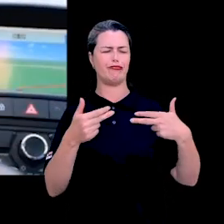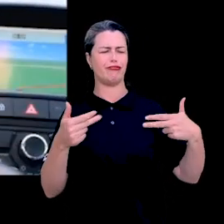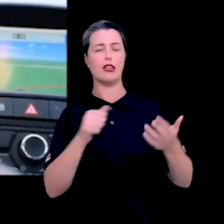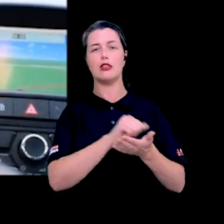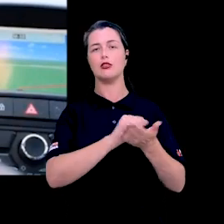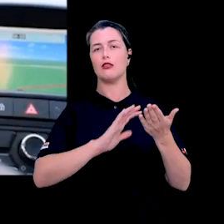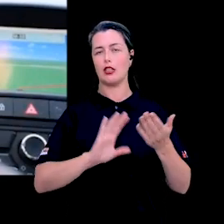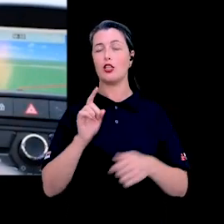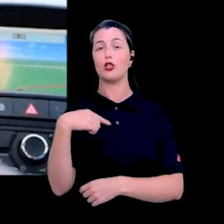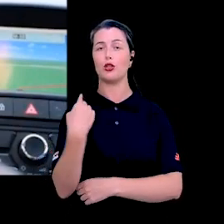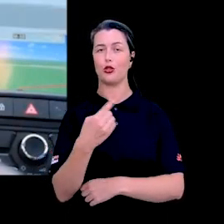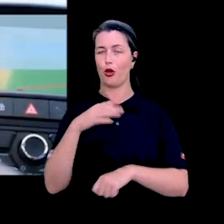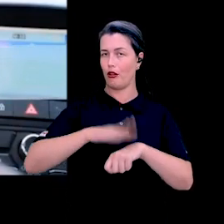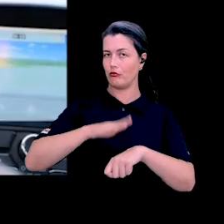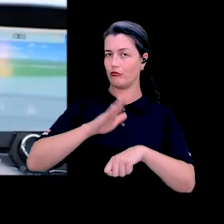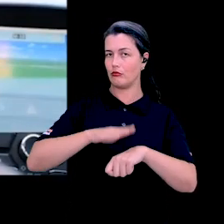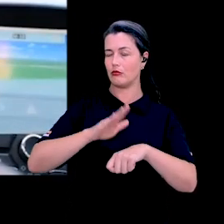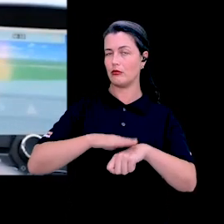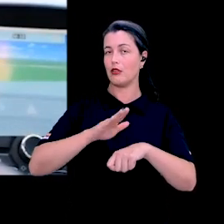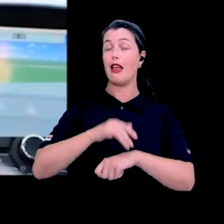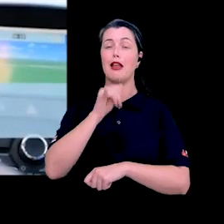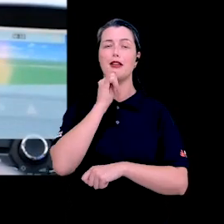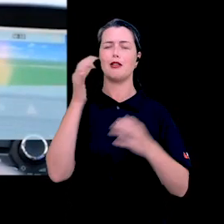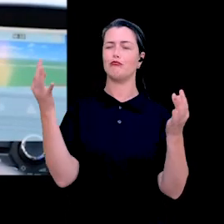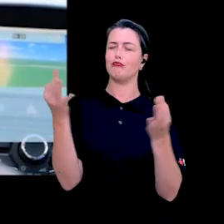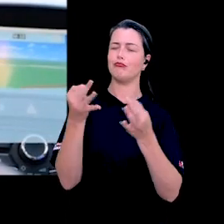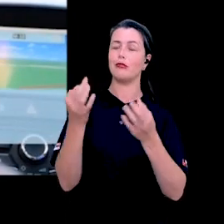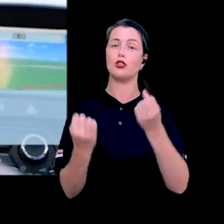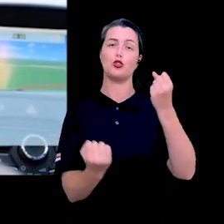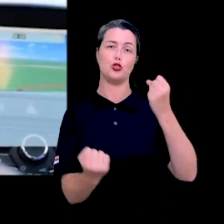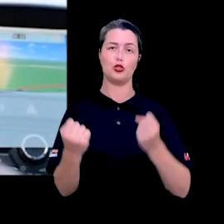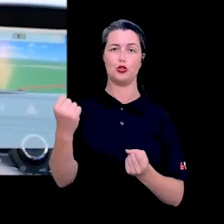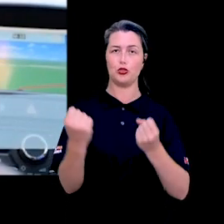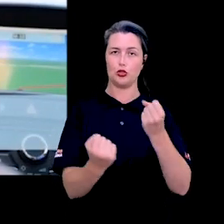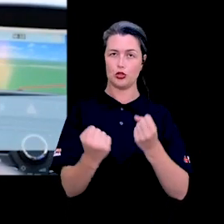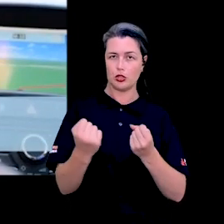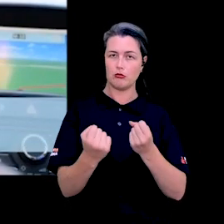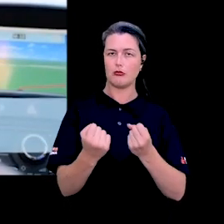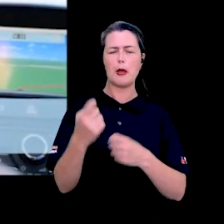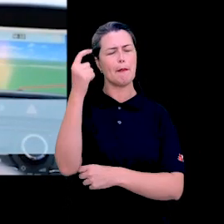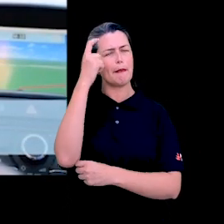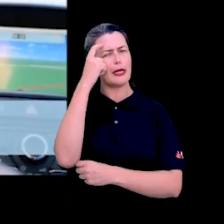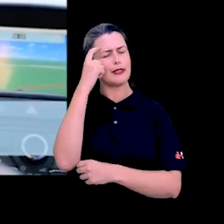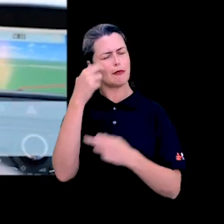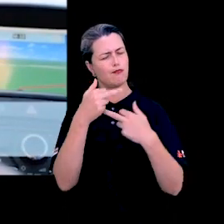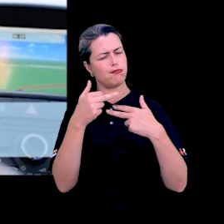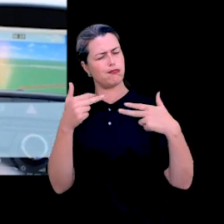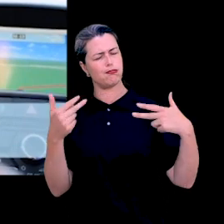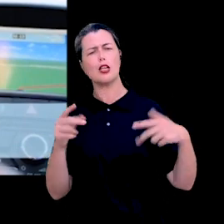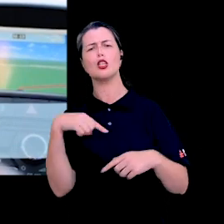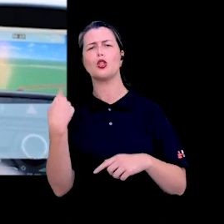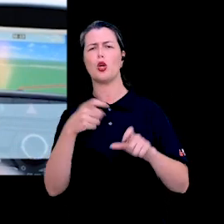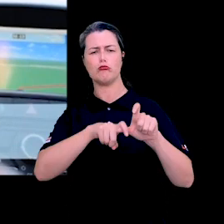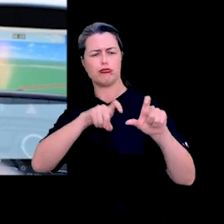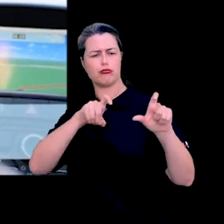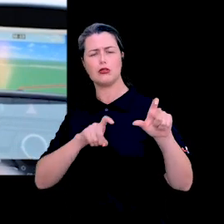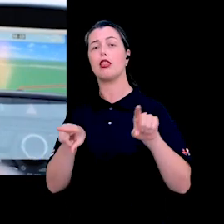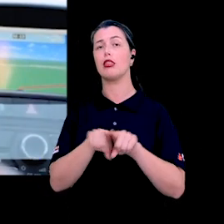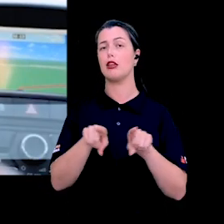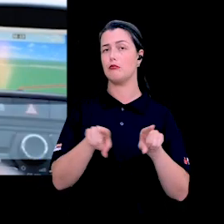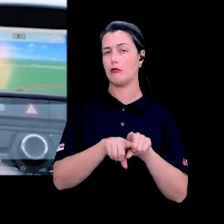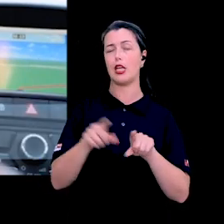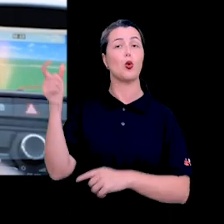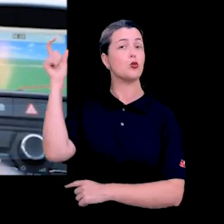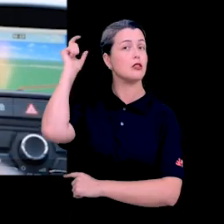tarefas cotidianas, o exemplo de dirigir um carro é um ótimo exemplo para pensarmos nas múltiplas tarefas que fizemos